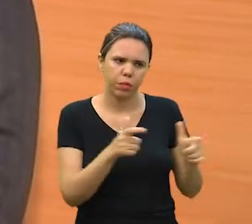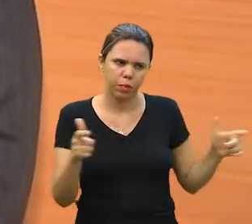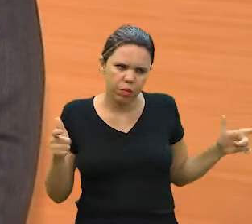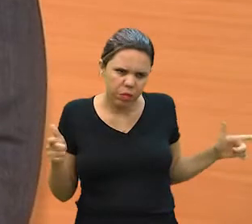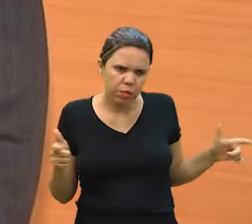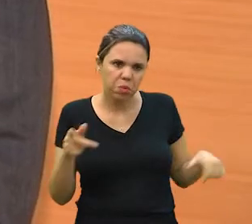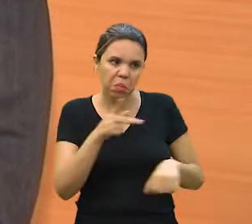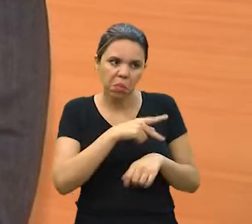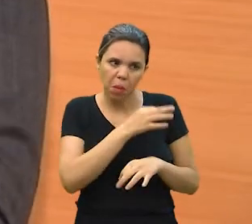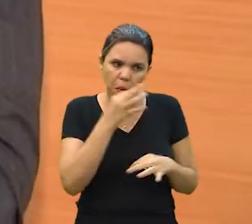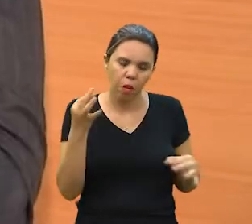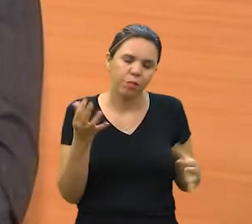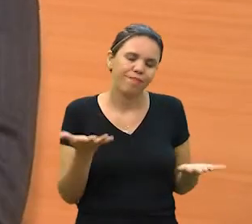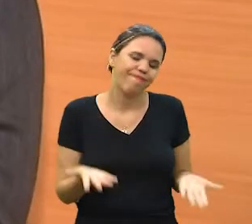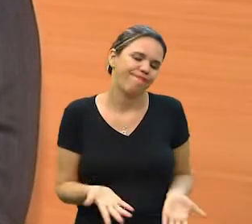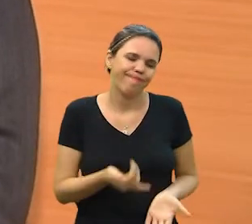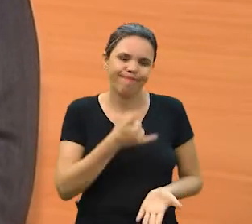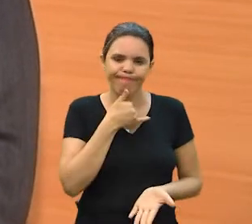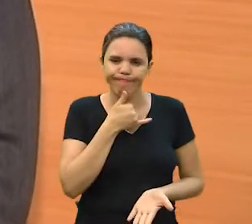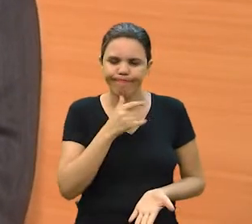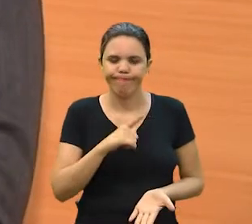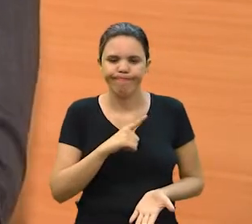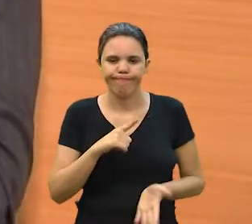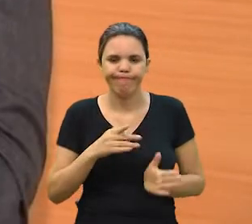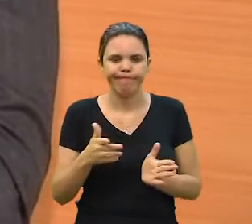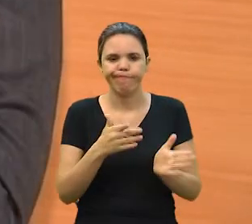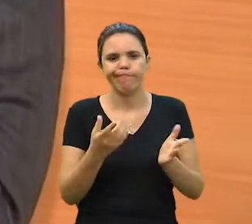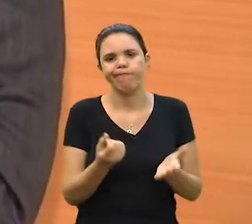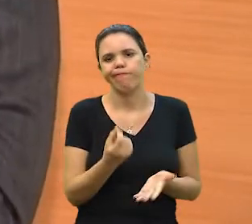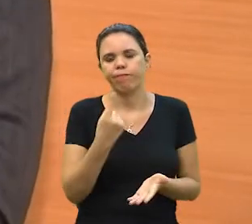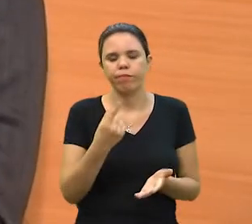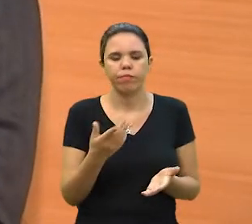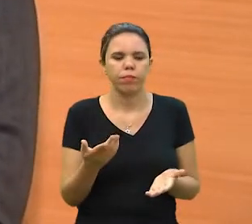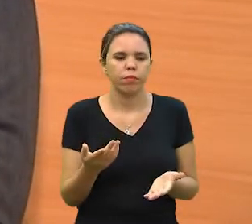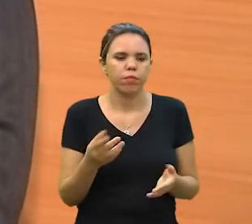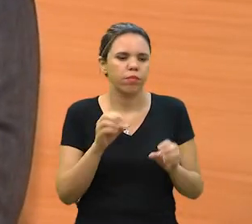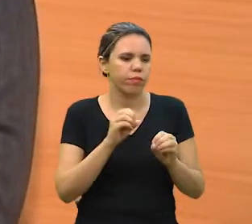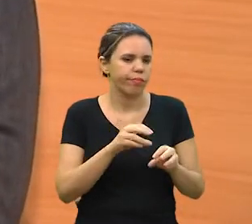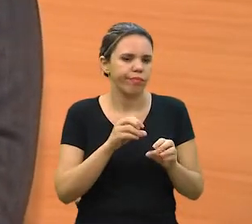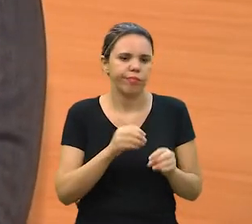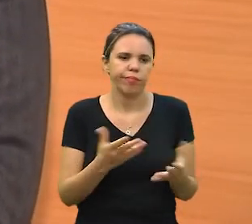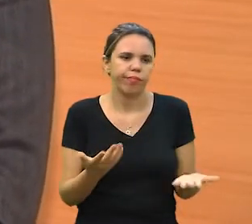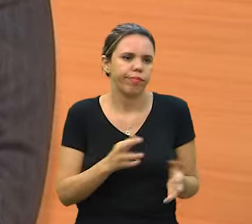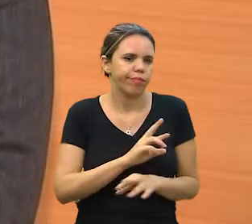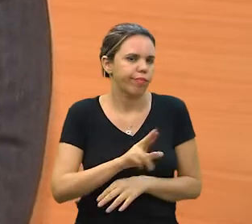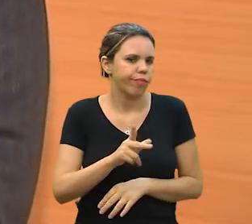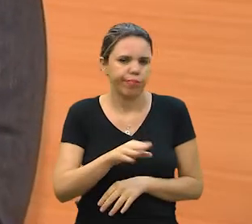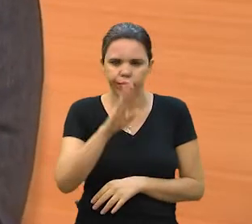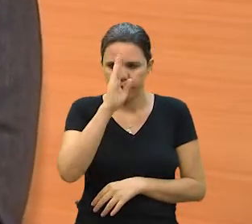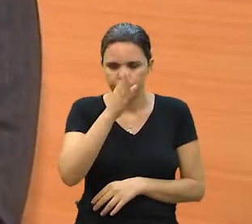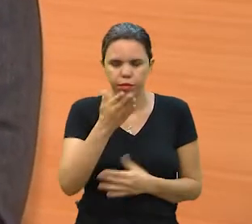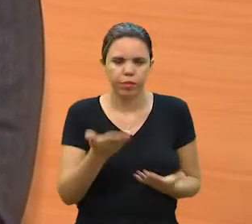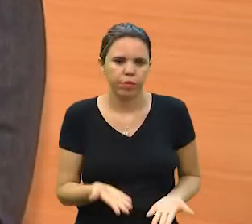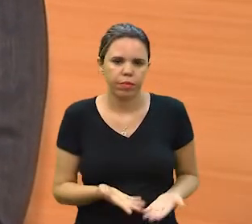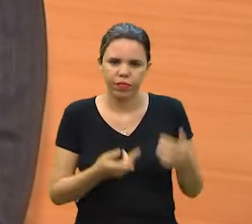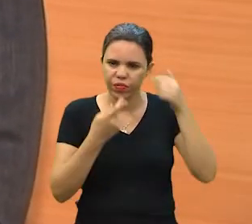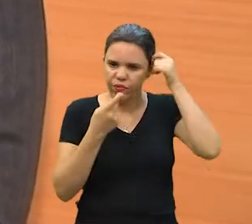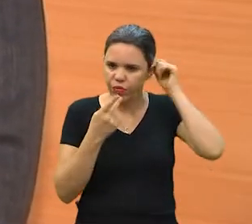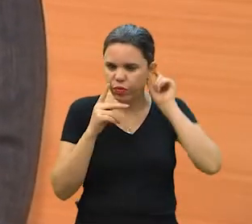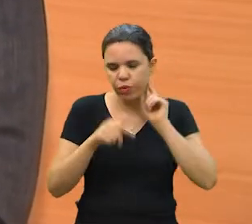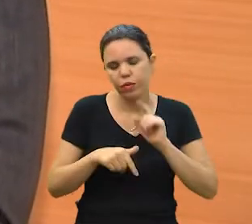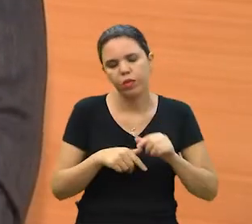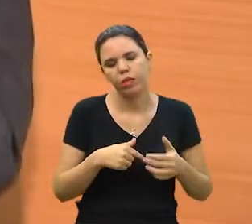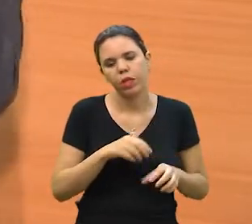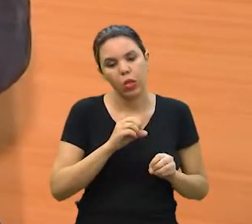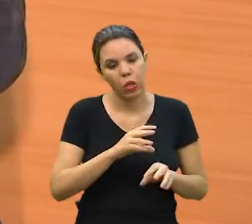grande nação, infelizmente nós adotamos um caminho em que a educação não é a prioridade. Quando a gente fala